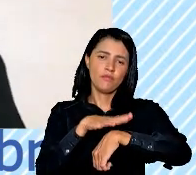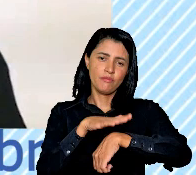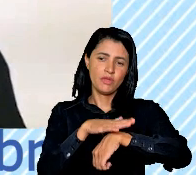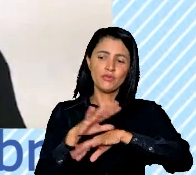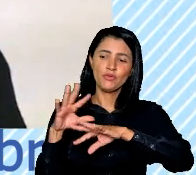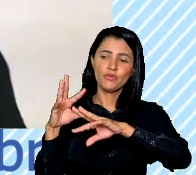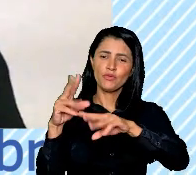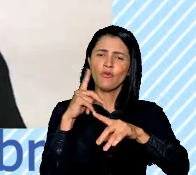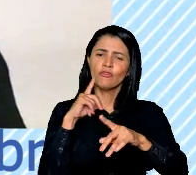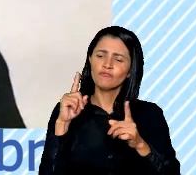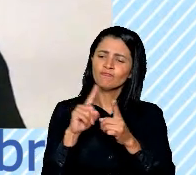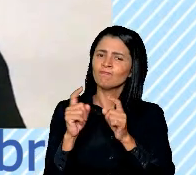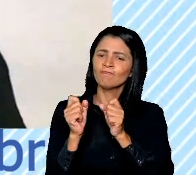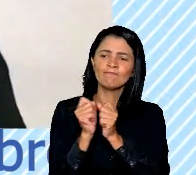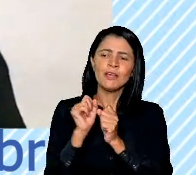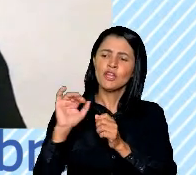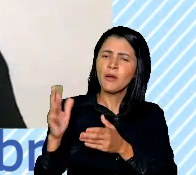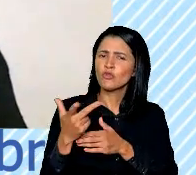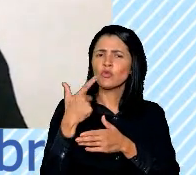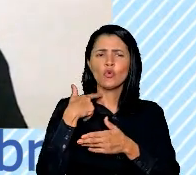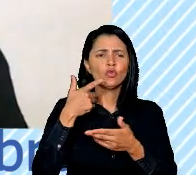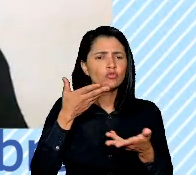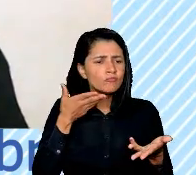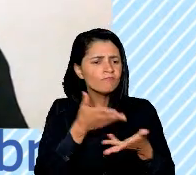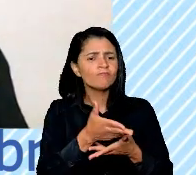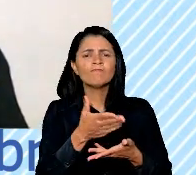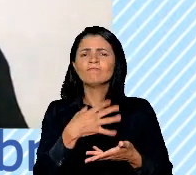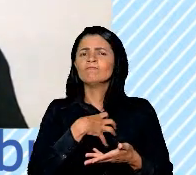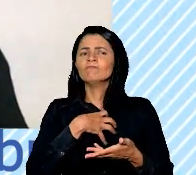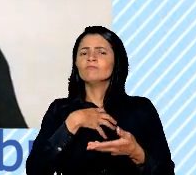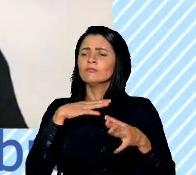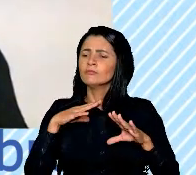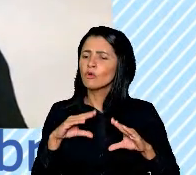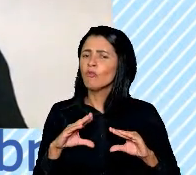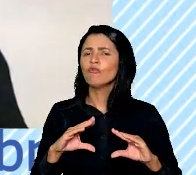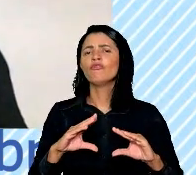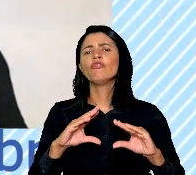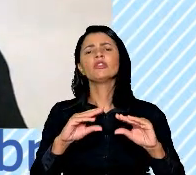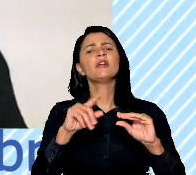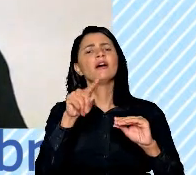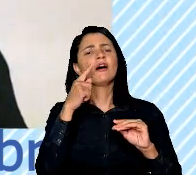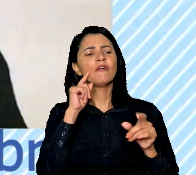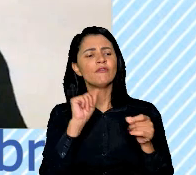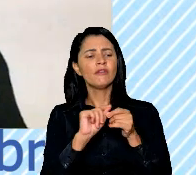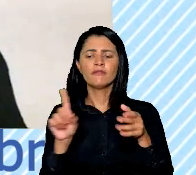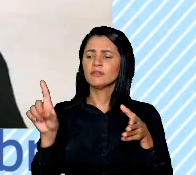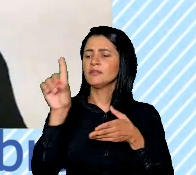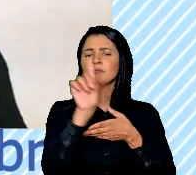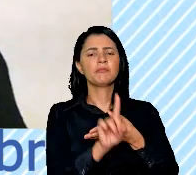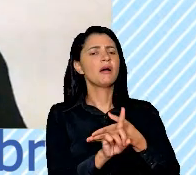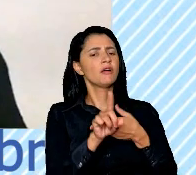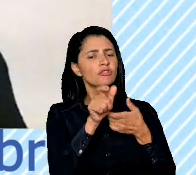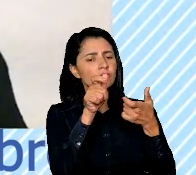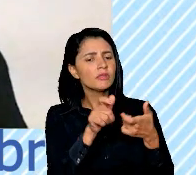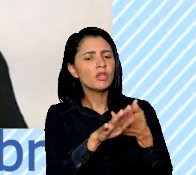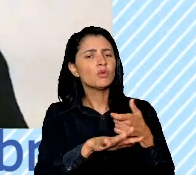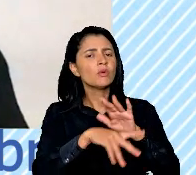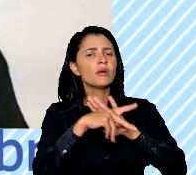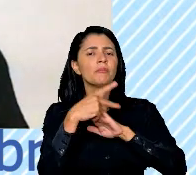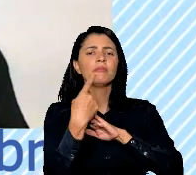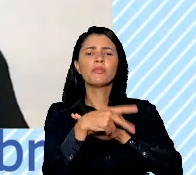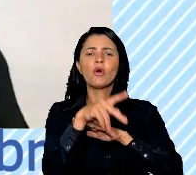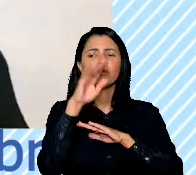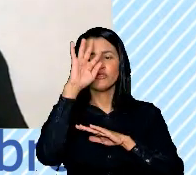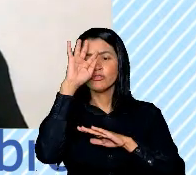vão ser abraçados pela política, todos vão se sentir confortáveis em fazer parte, em ocupar espaços públicos de tomada